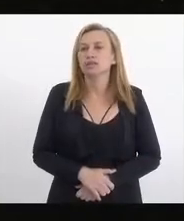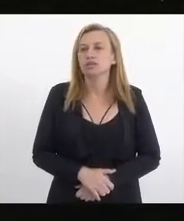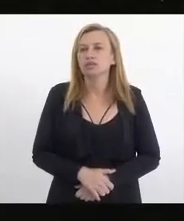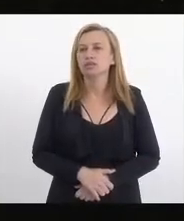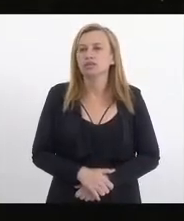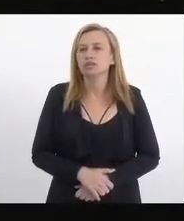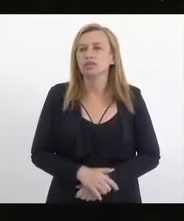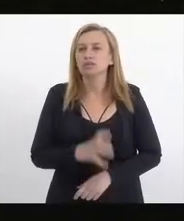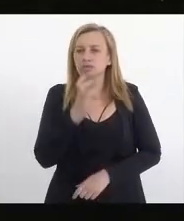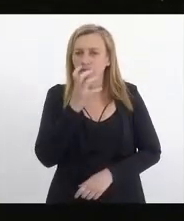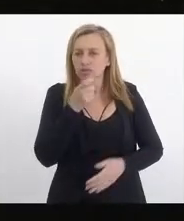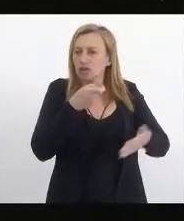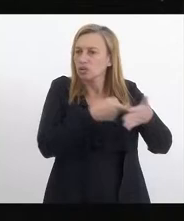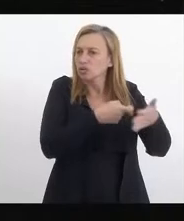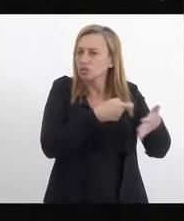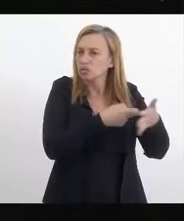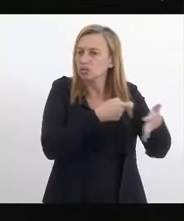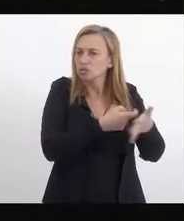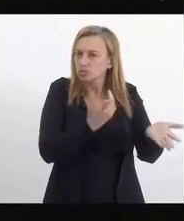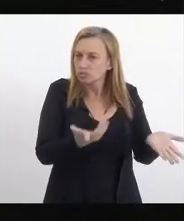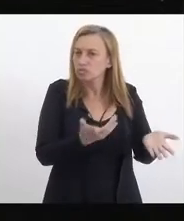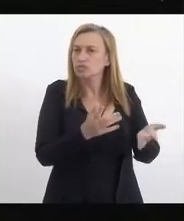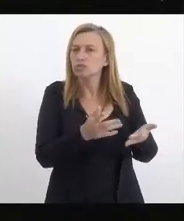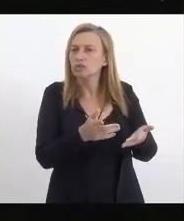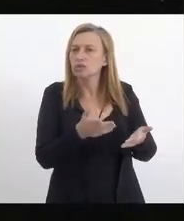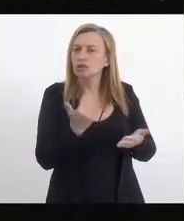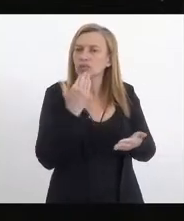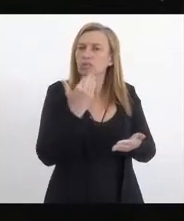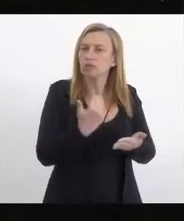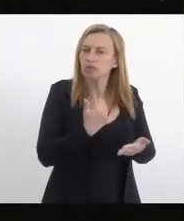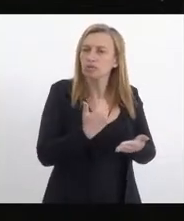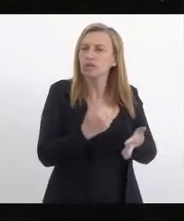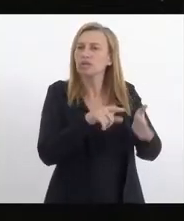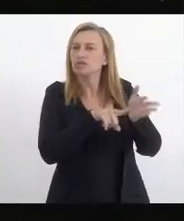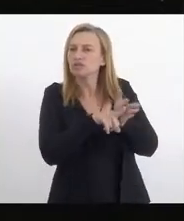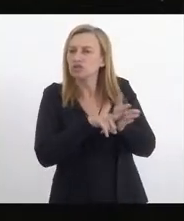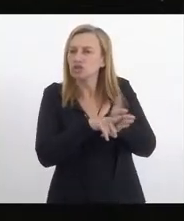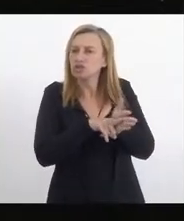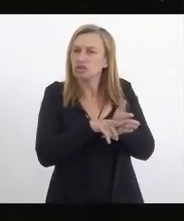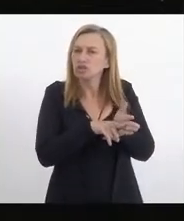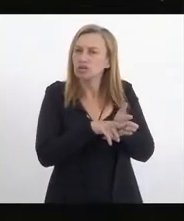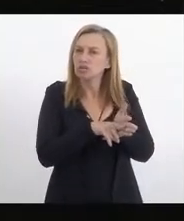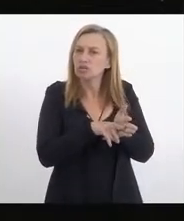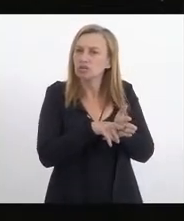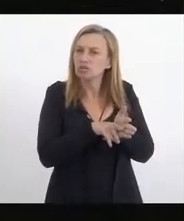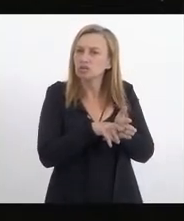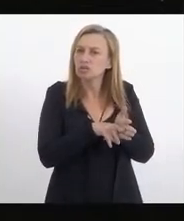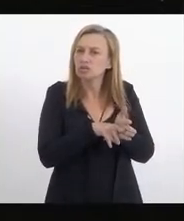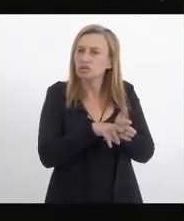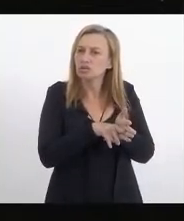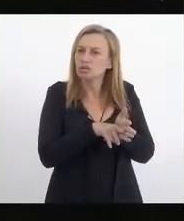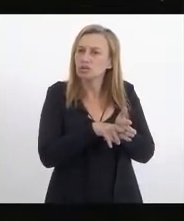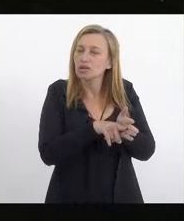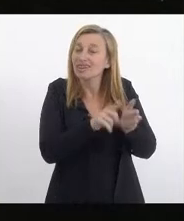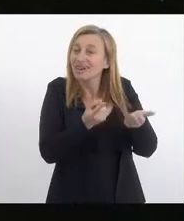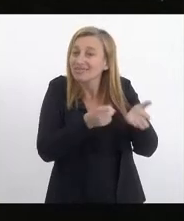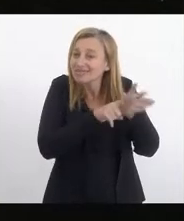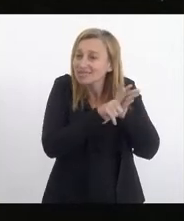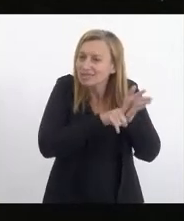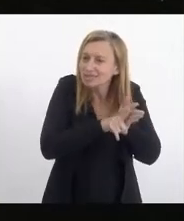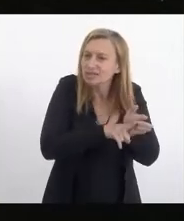Tais denúncias que eles me pedem essa fiscalização é para